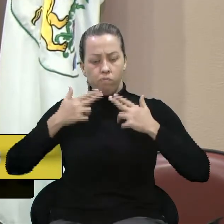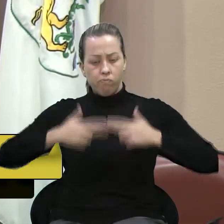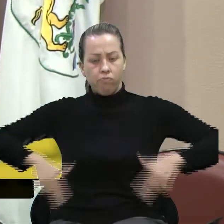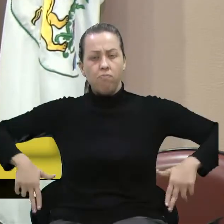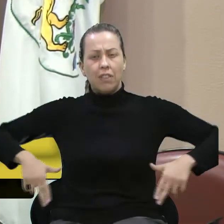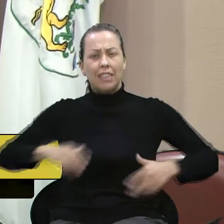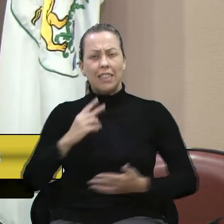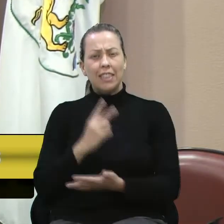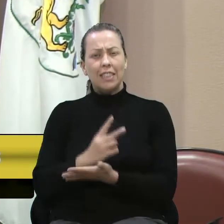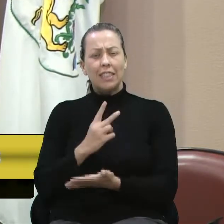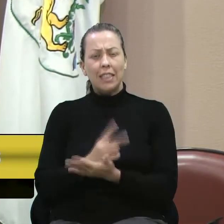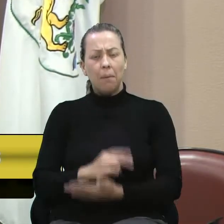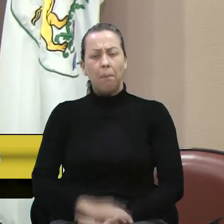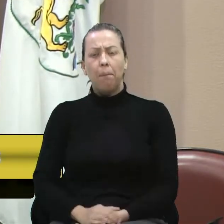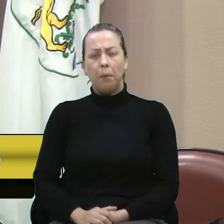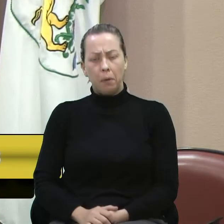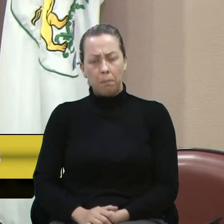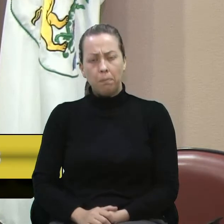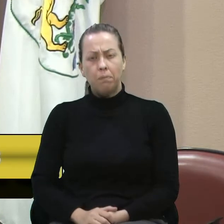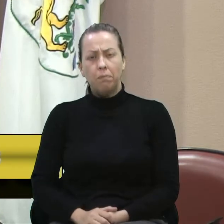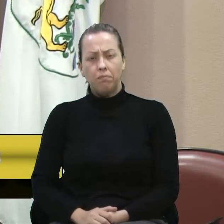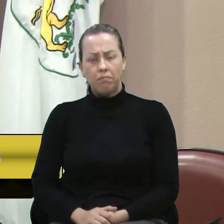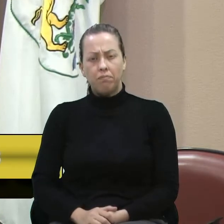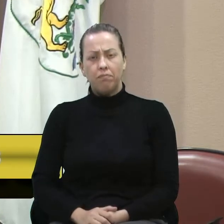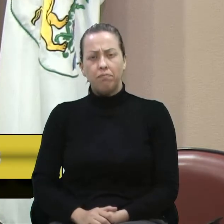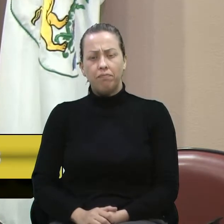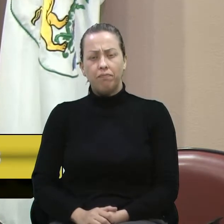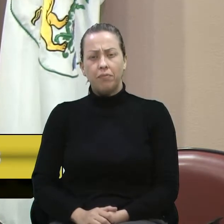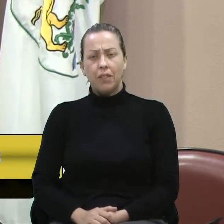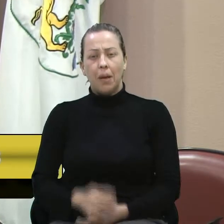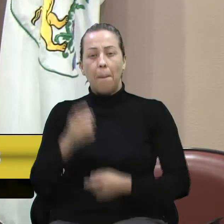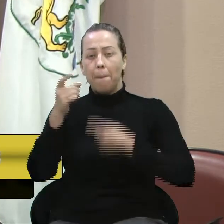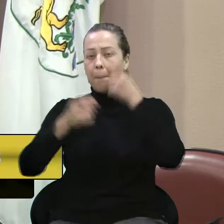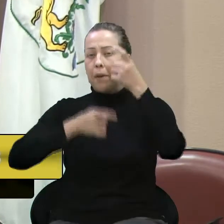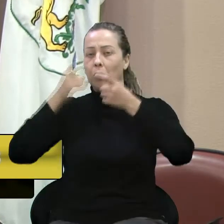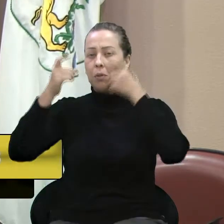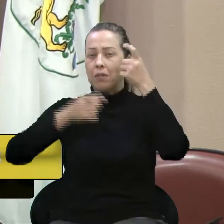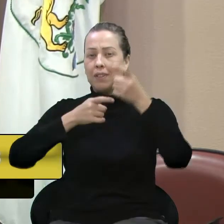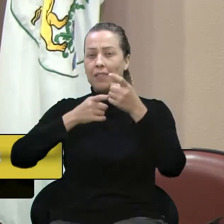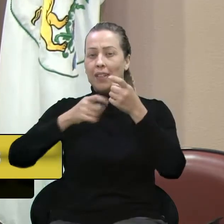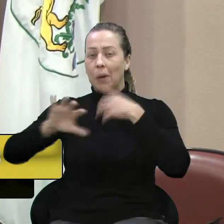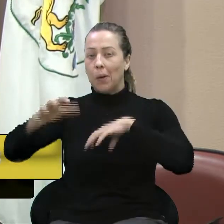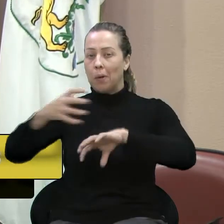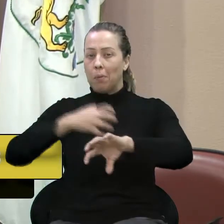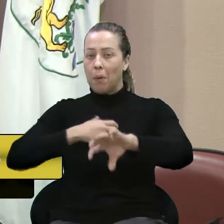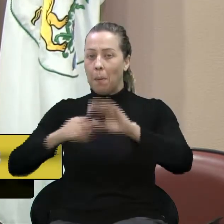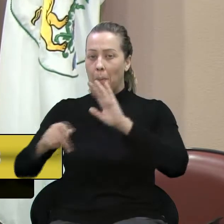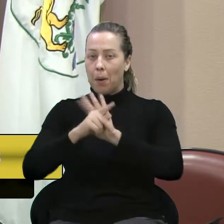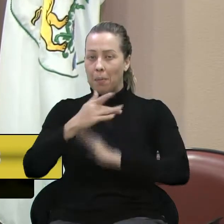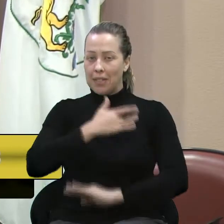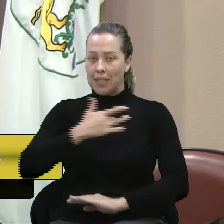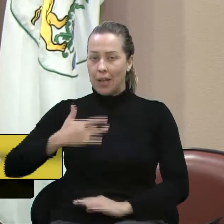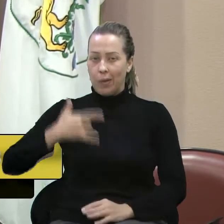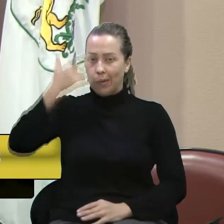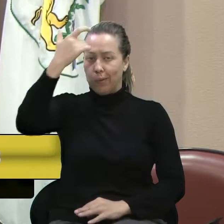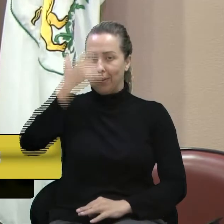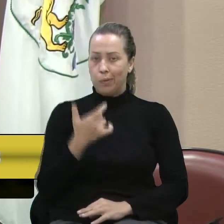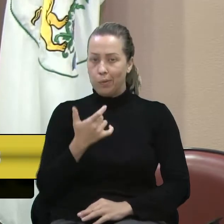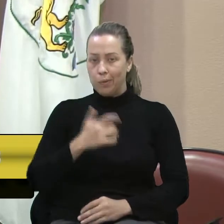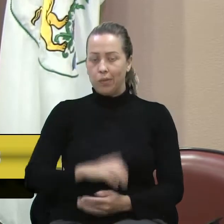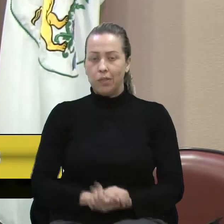vereadora Marisol, que inclusive se preocupava muito mais com os outros do que com a sua própria saúde.